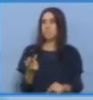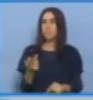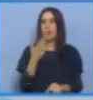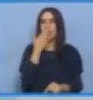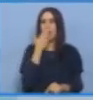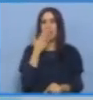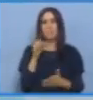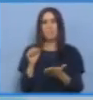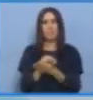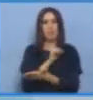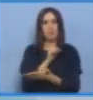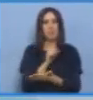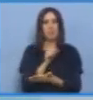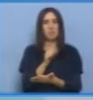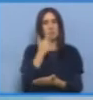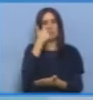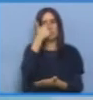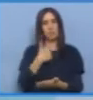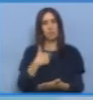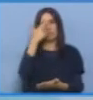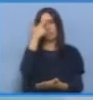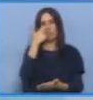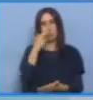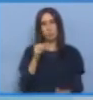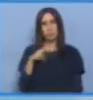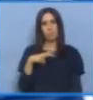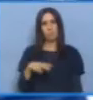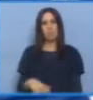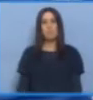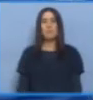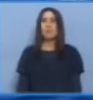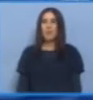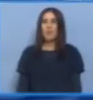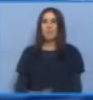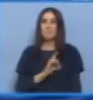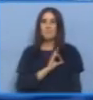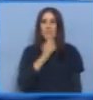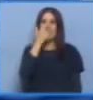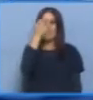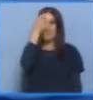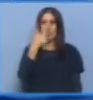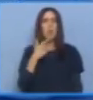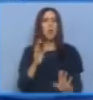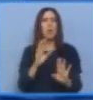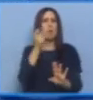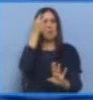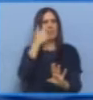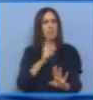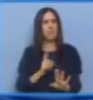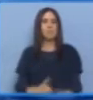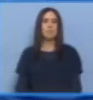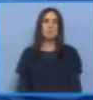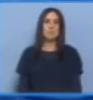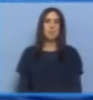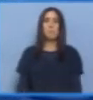quase apagado no histórico da pessoa aqui em Portugal. Sim, no histórico pessoal da pessoa, claro, não é, mas não, claro que sim. Quando se candidata a